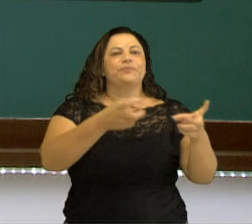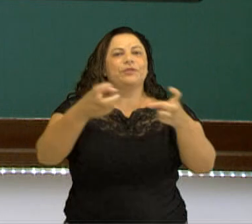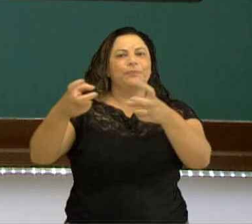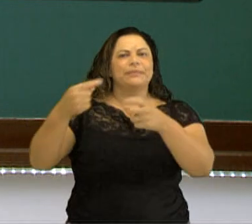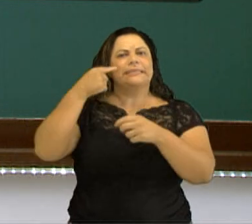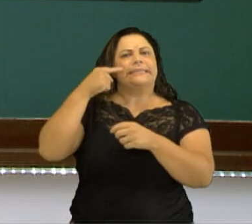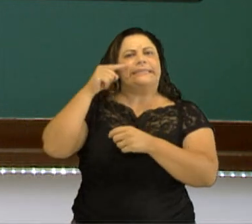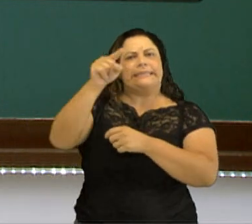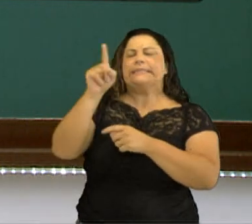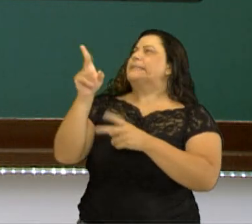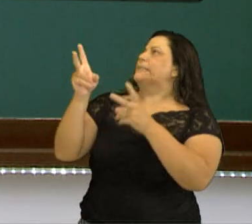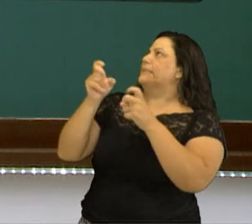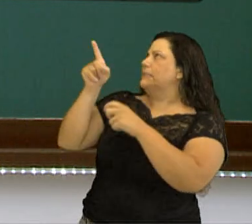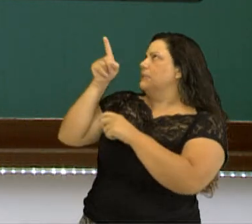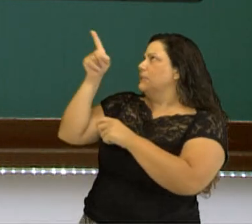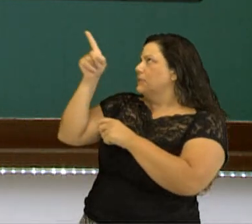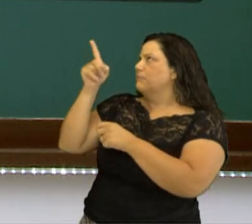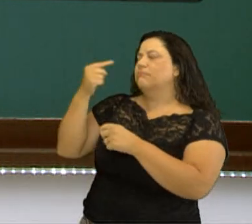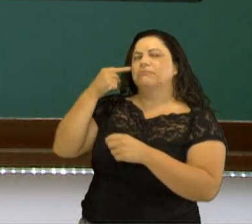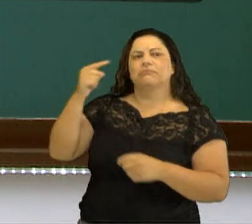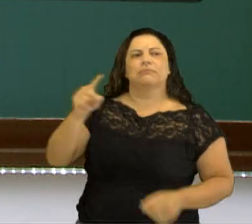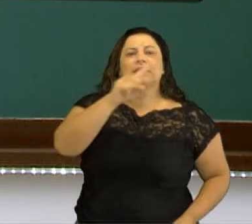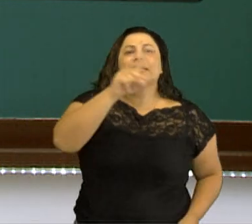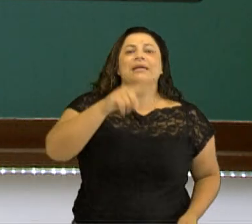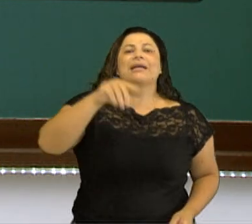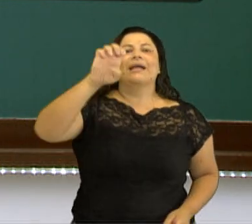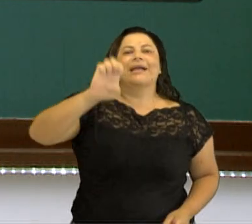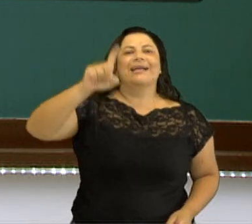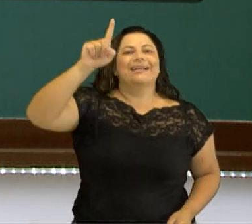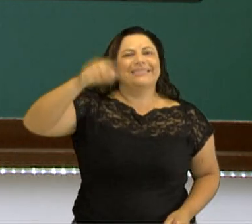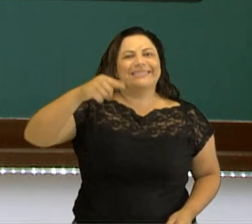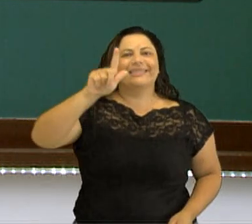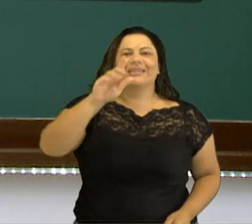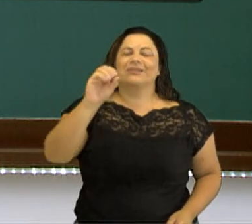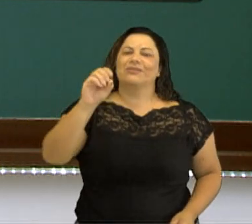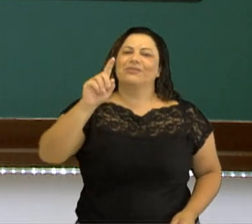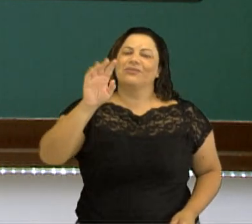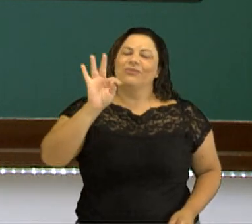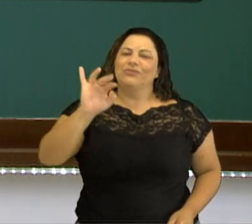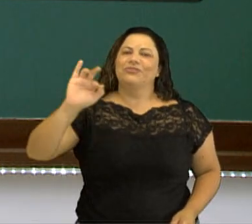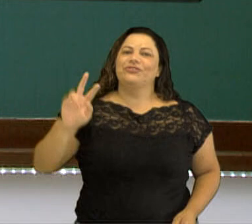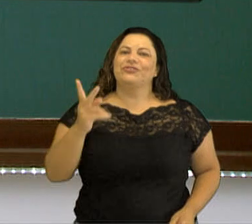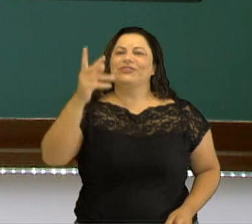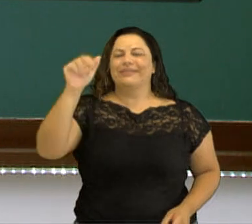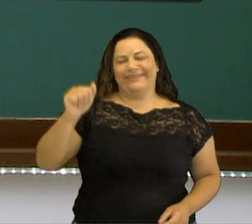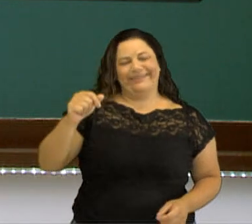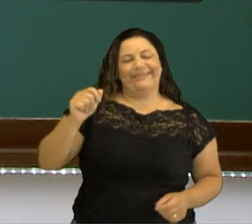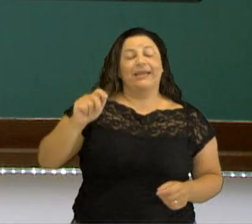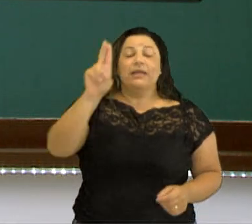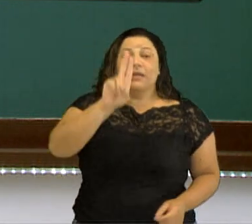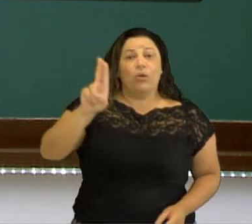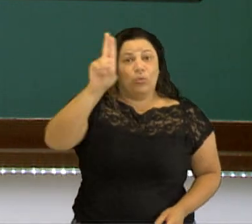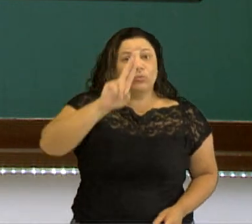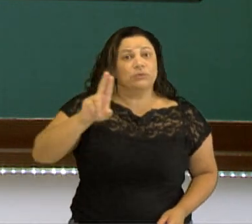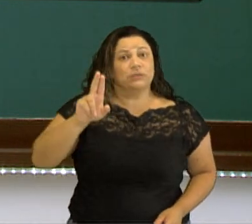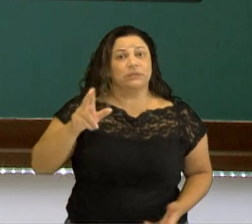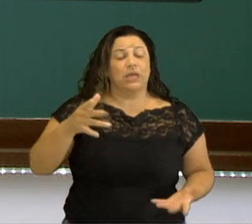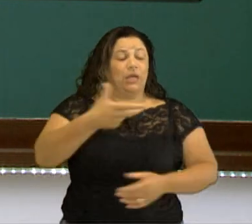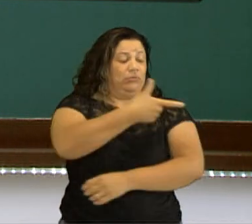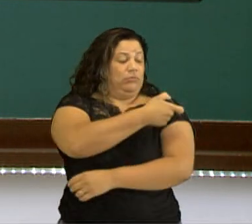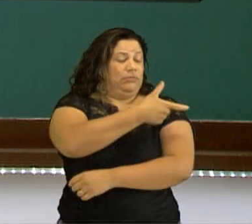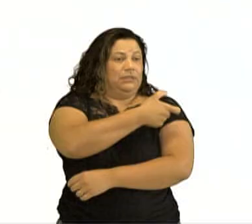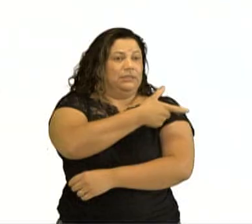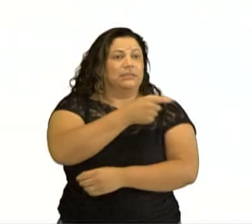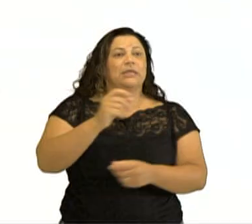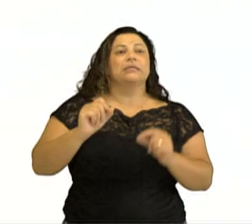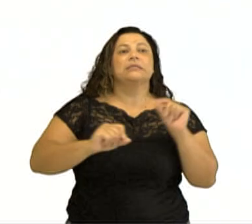Nós temos um personagem, o Zé Gotinha, que é utilizado nas campanhas de vacinação por todo o Brasil. Ele está nos dizendo